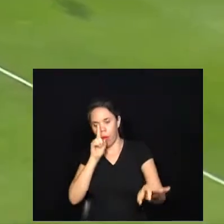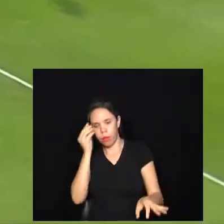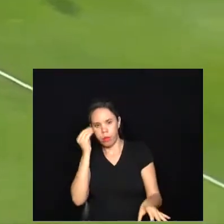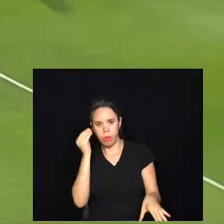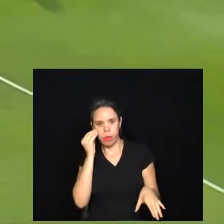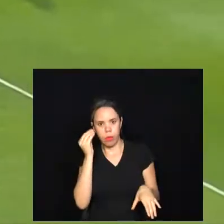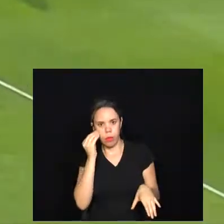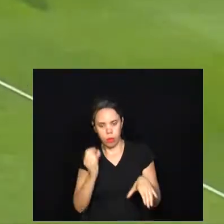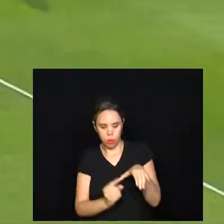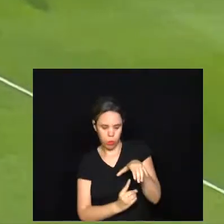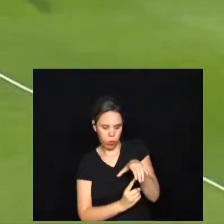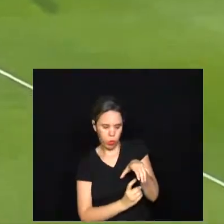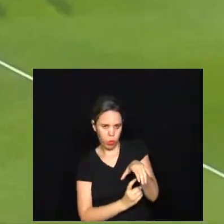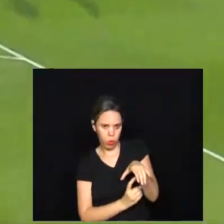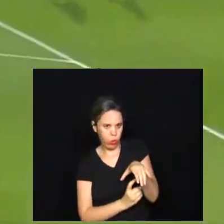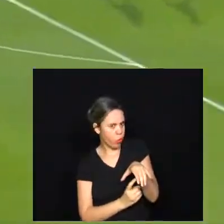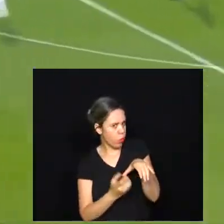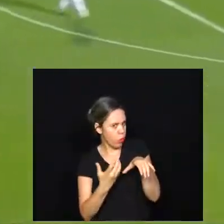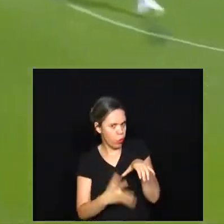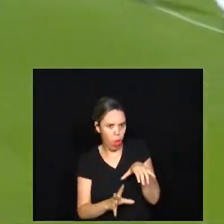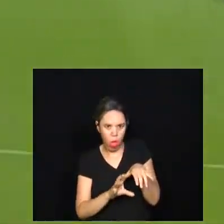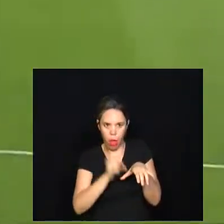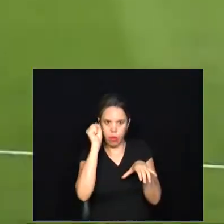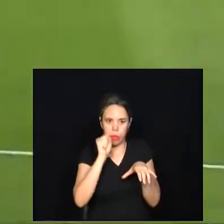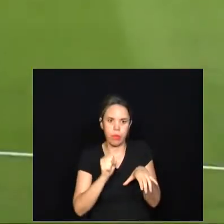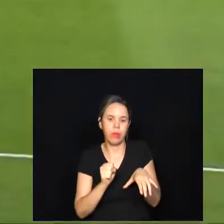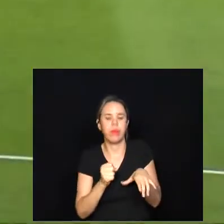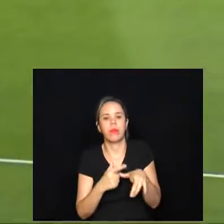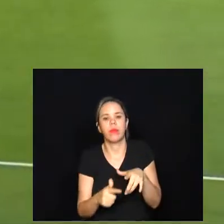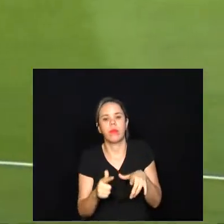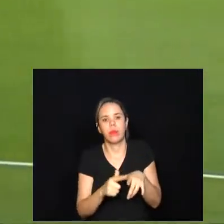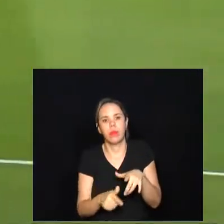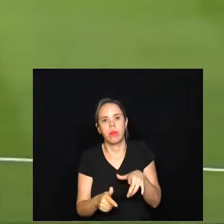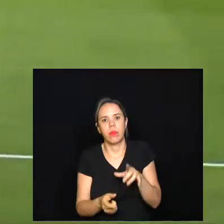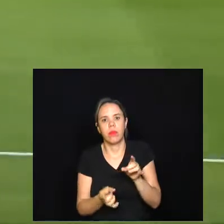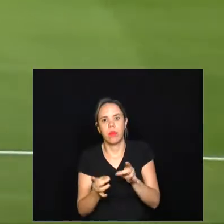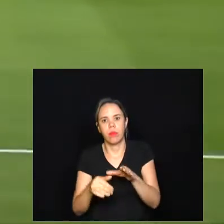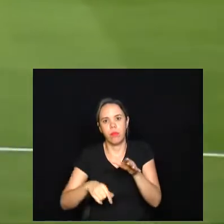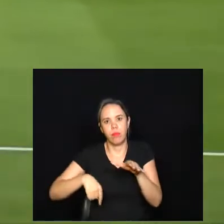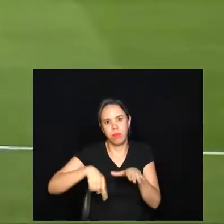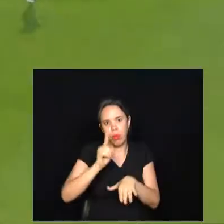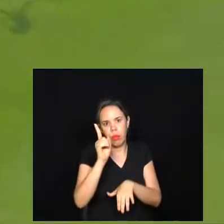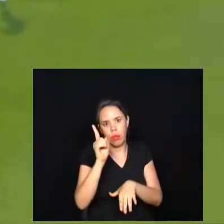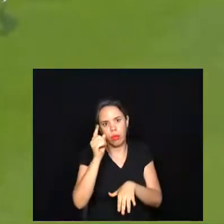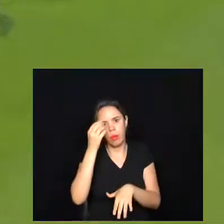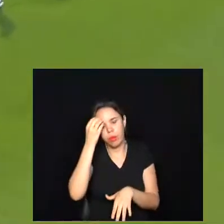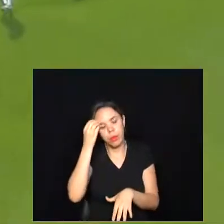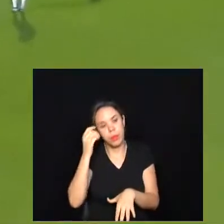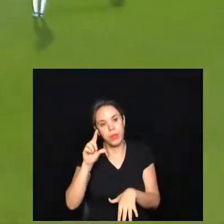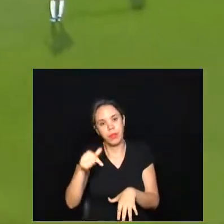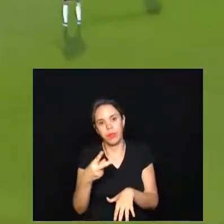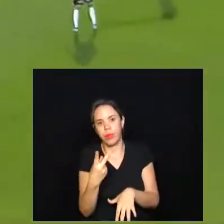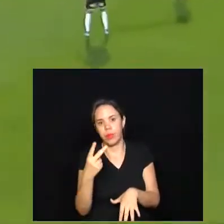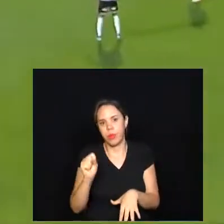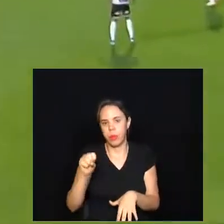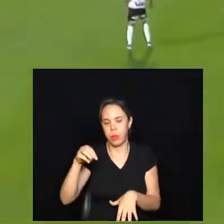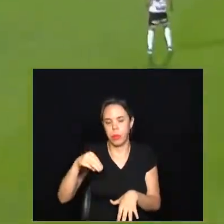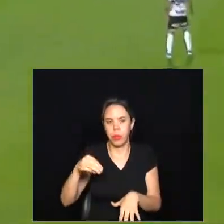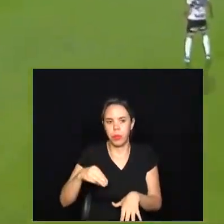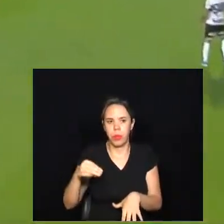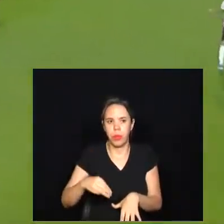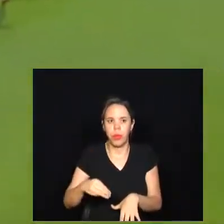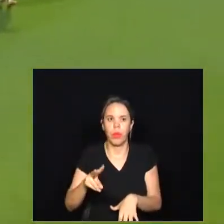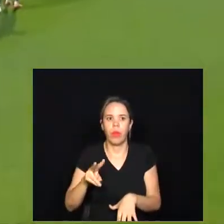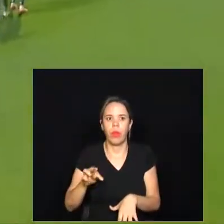O goleiro Wilson não quis agarrar esta bomba e espalmou para longe. Só que aos 28 minutos,